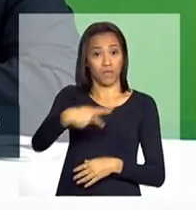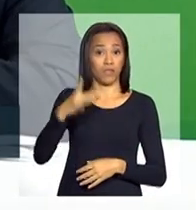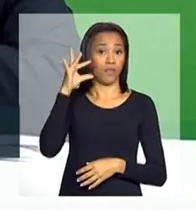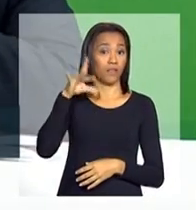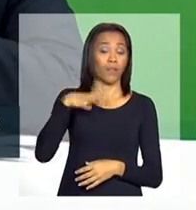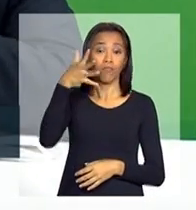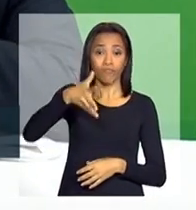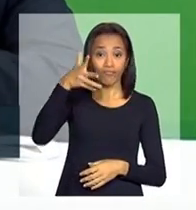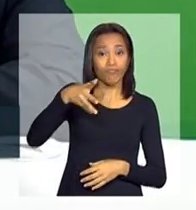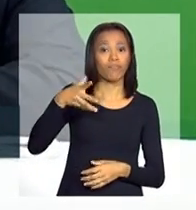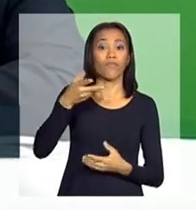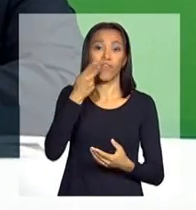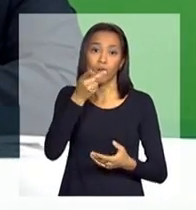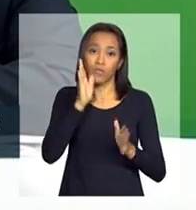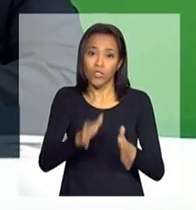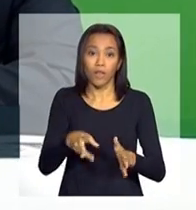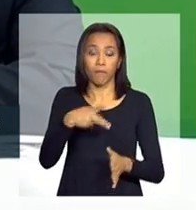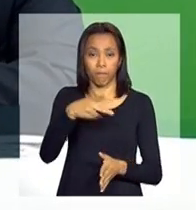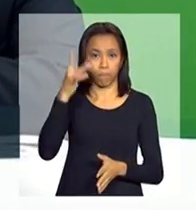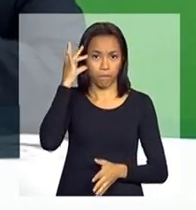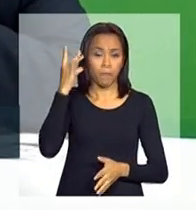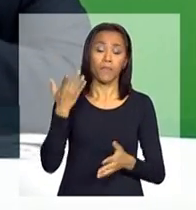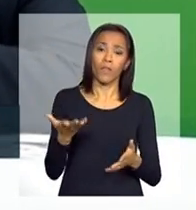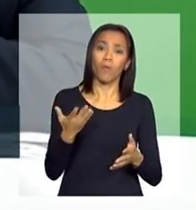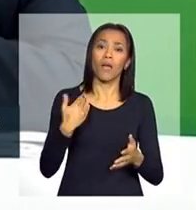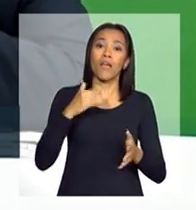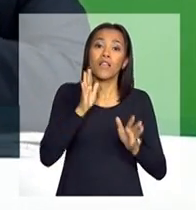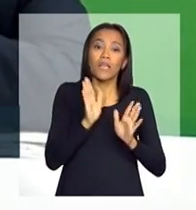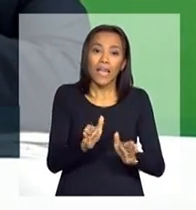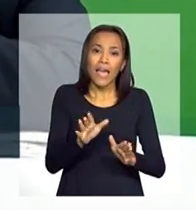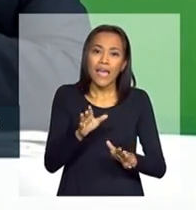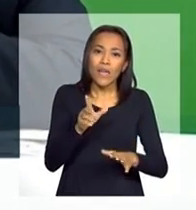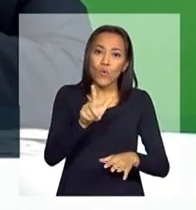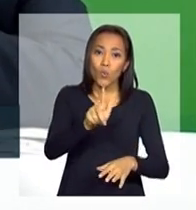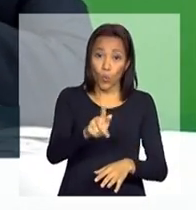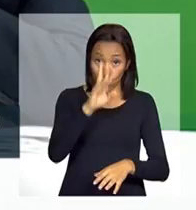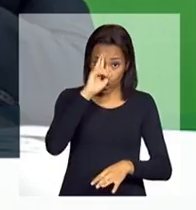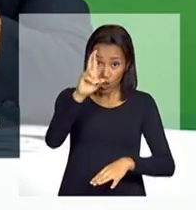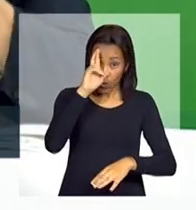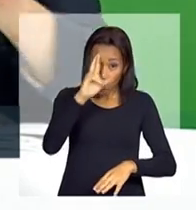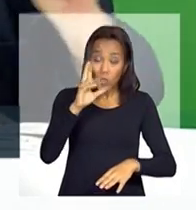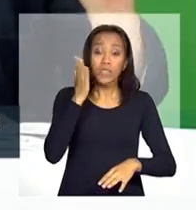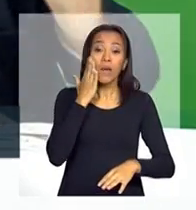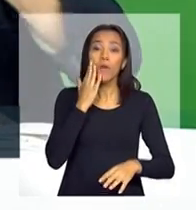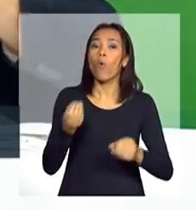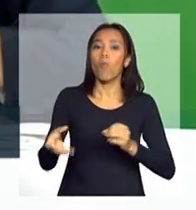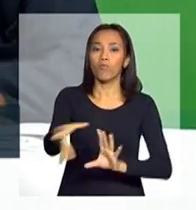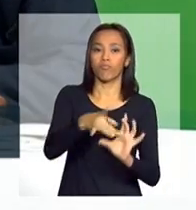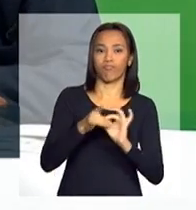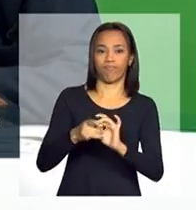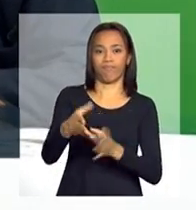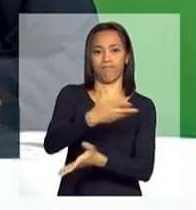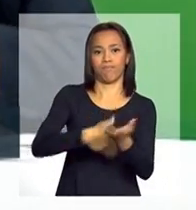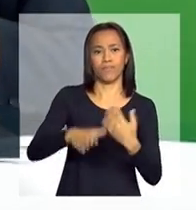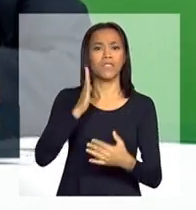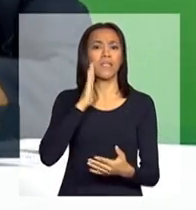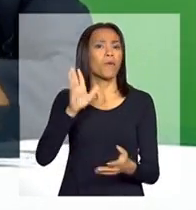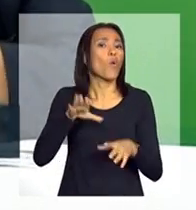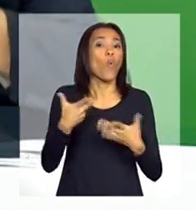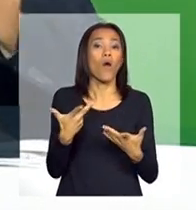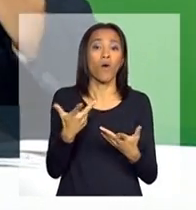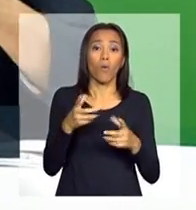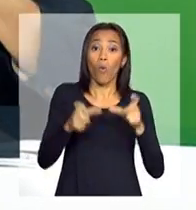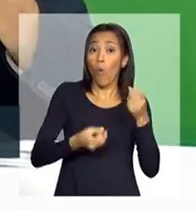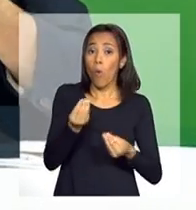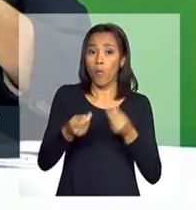cabe a nós cabe a esse comitê gestor tá cer ele fazer a integração e definir Quais são as prioridades mas evidentemente